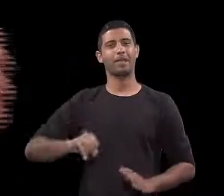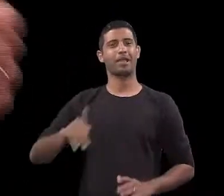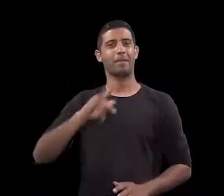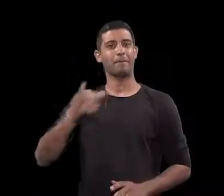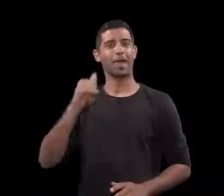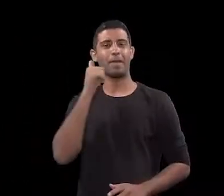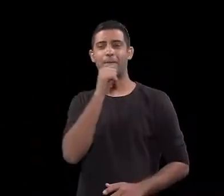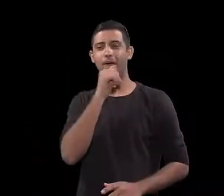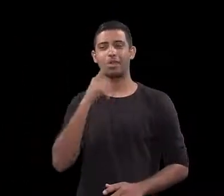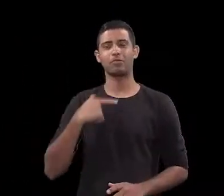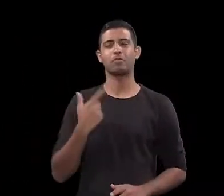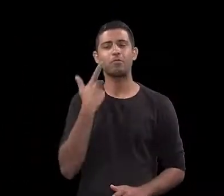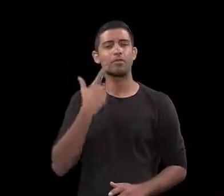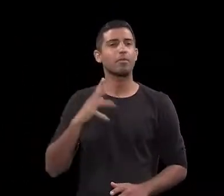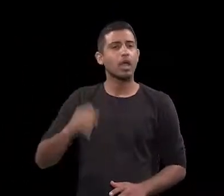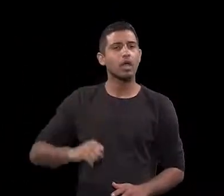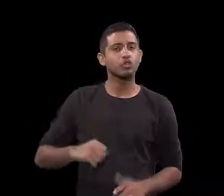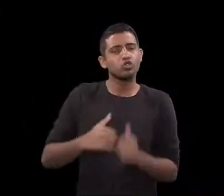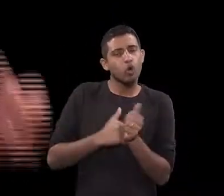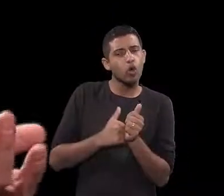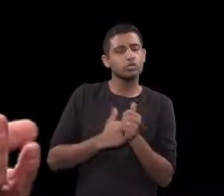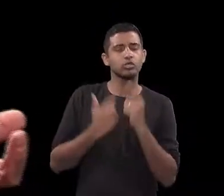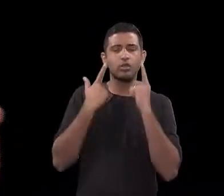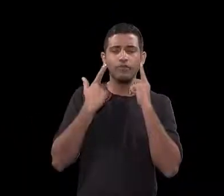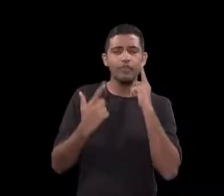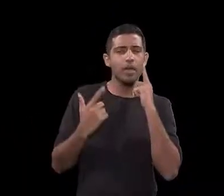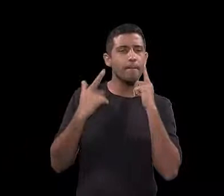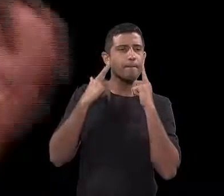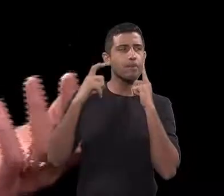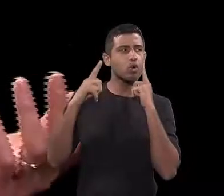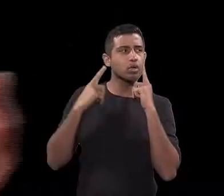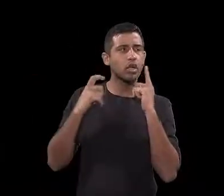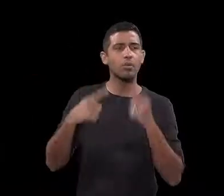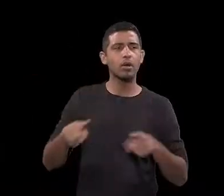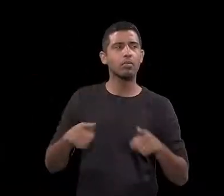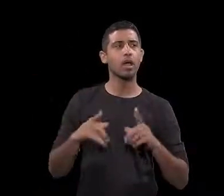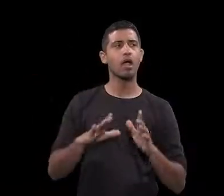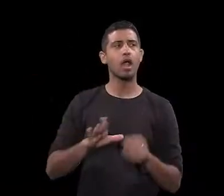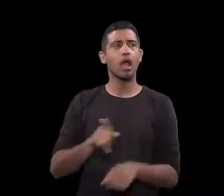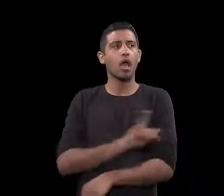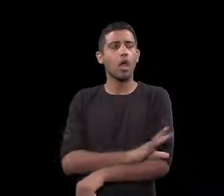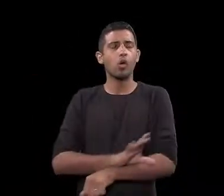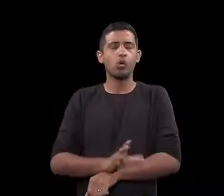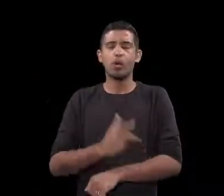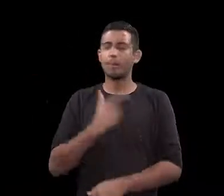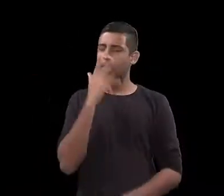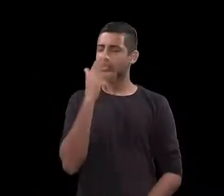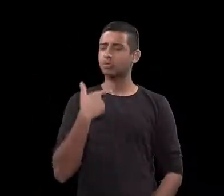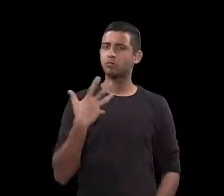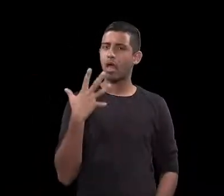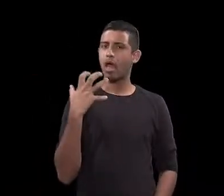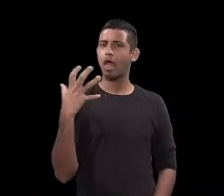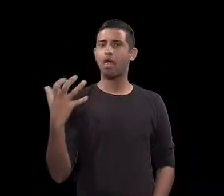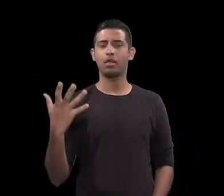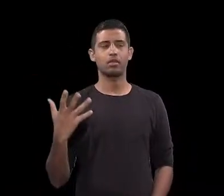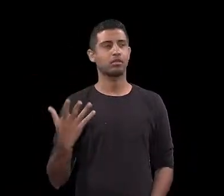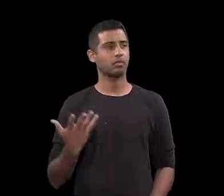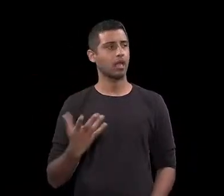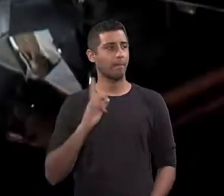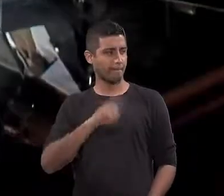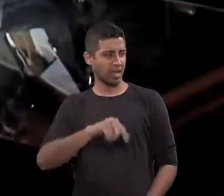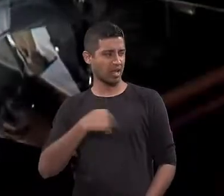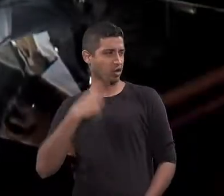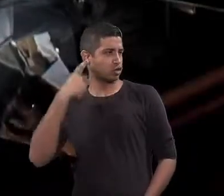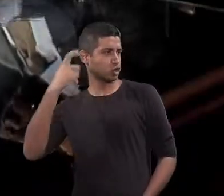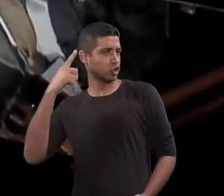já quando criança, comecei a ouvir. De alguma maneira, essa música, essa cultura, me atraía muito.